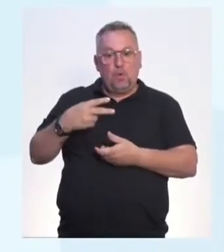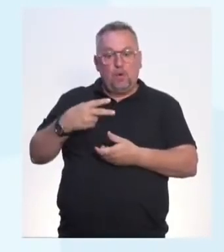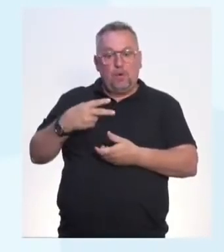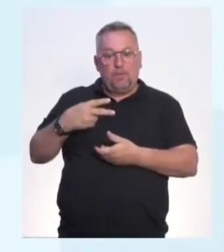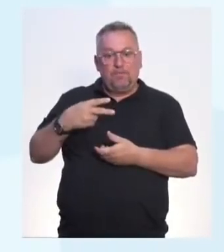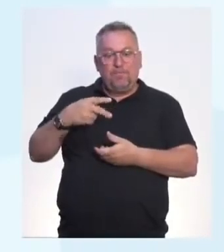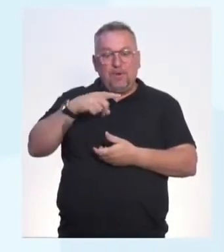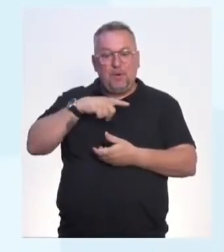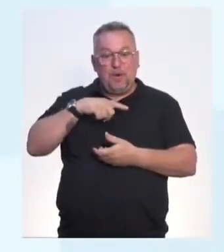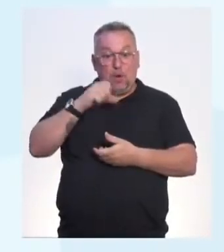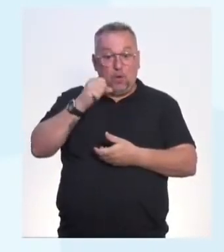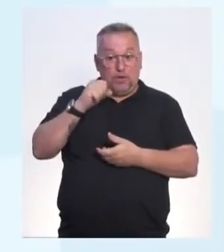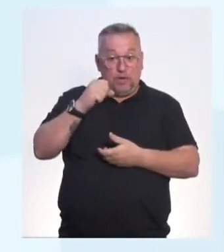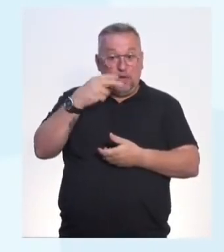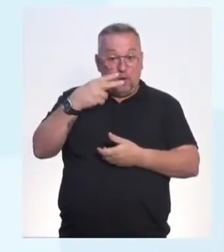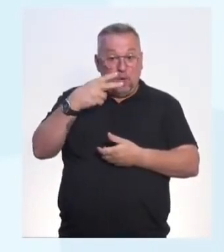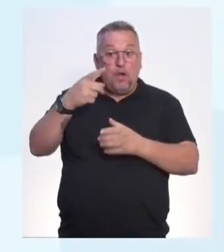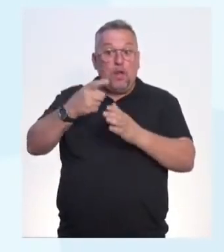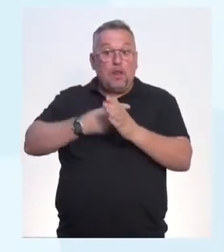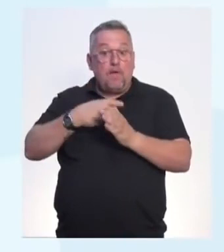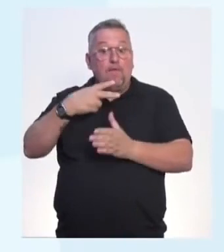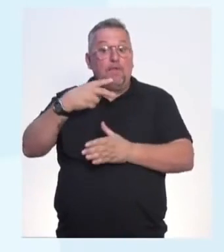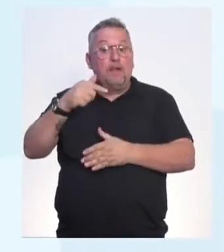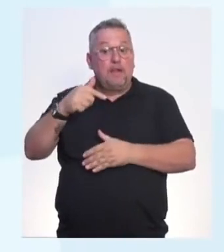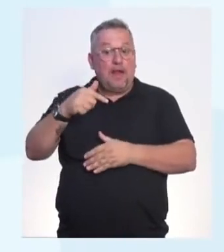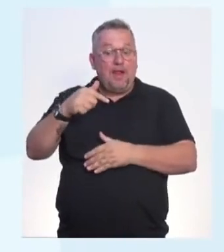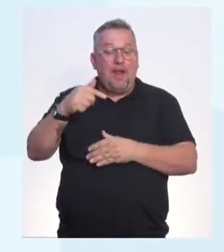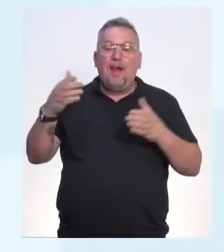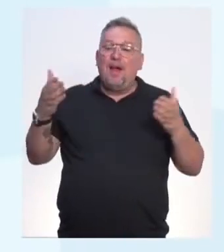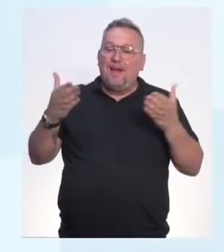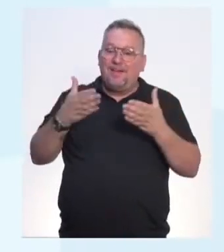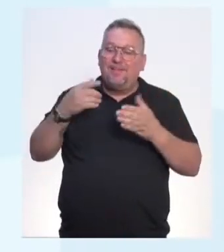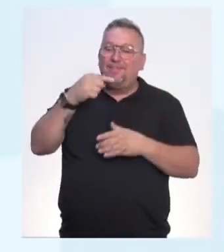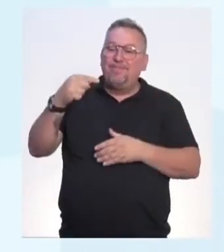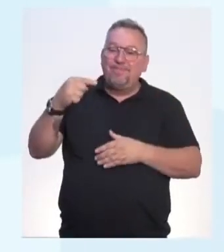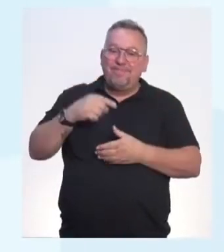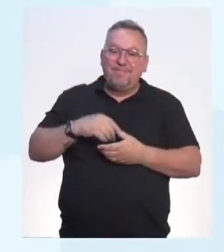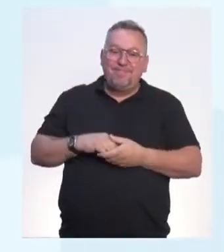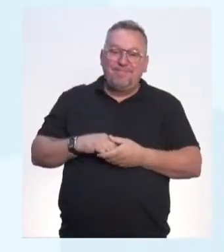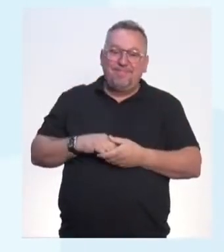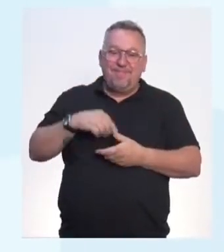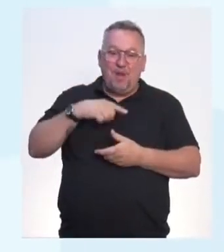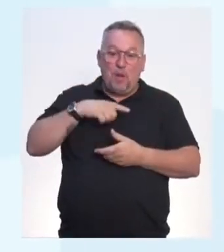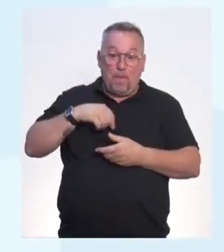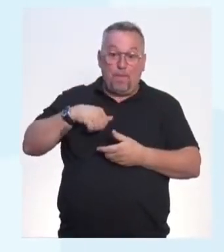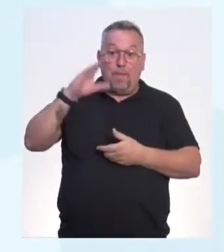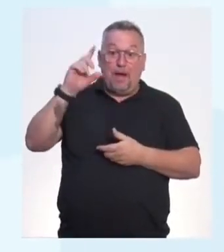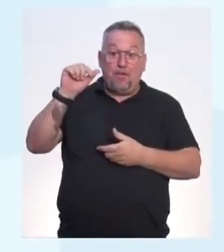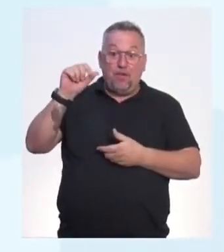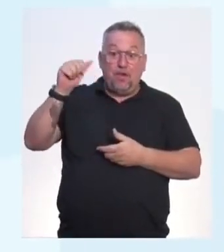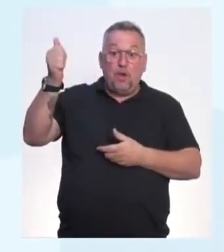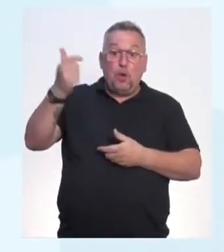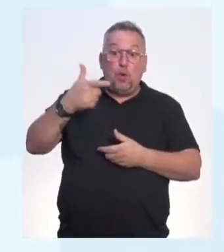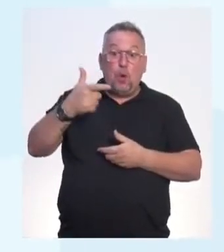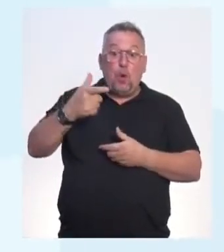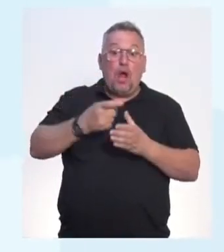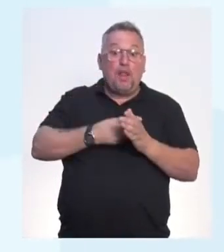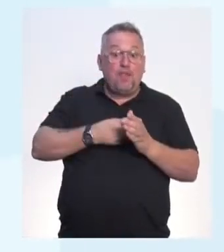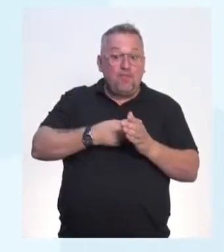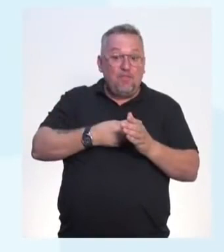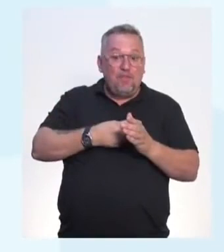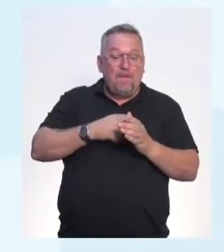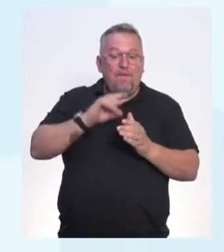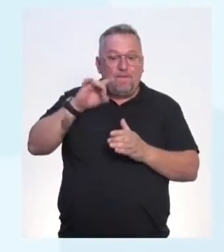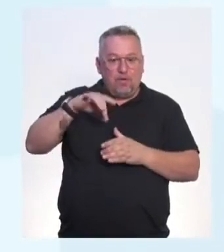Ou seja, eu tenho 82 e eu devo 27. Agora, eu vou subtrair. Como eu tenho mais dinheiro do que dívida, significa que